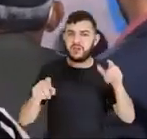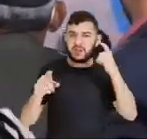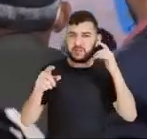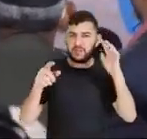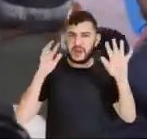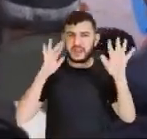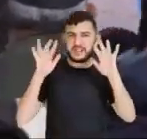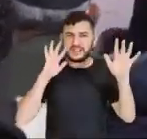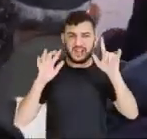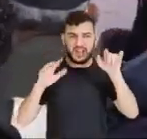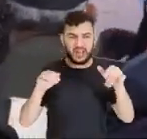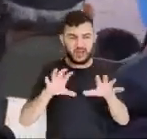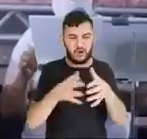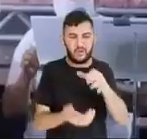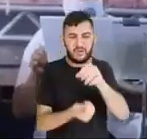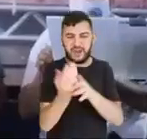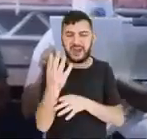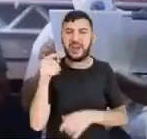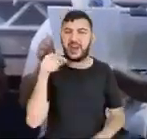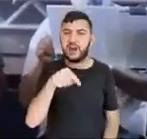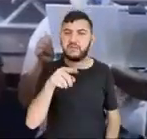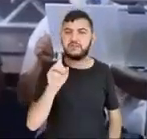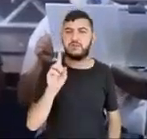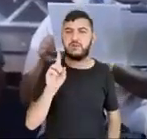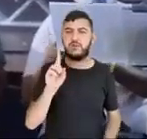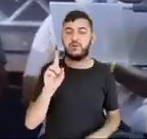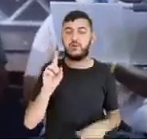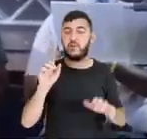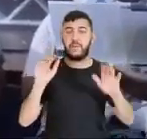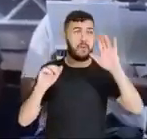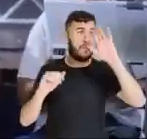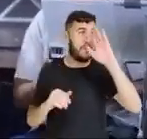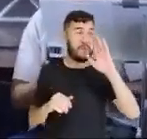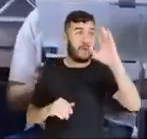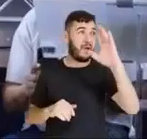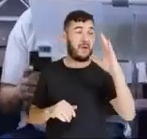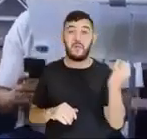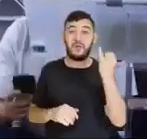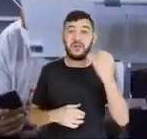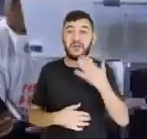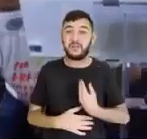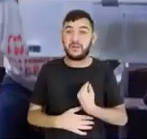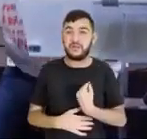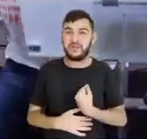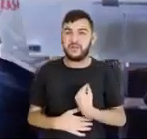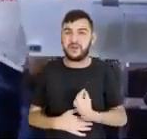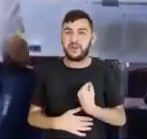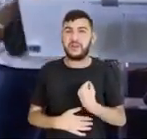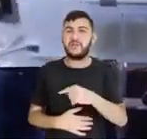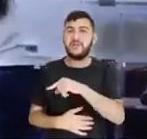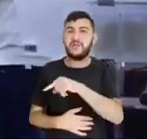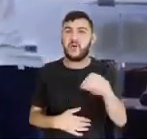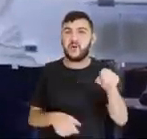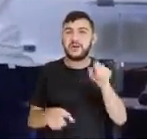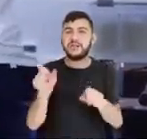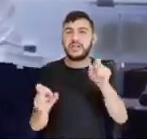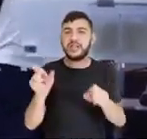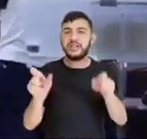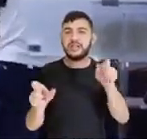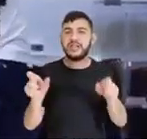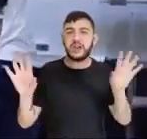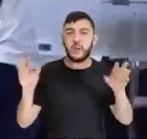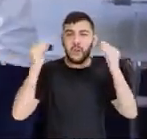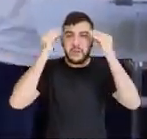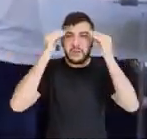que foram criadas. A maior coisa, mais importante na minha vida, foi vocês terem compreendido que